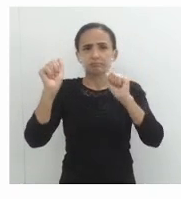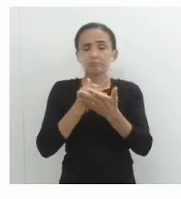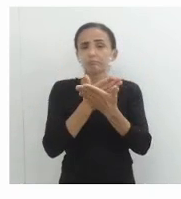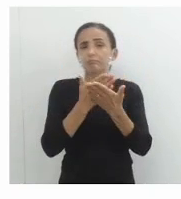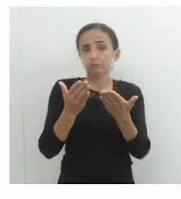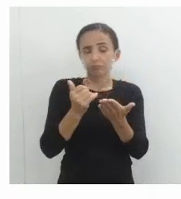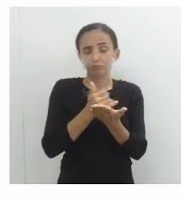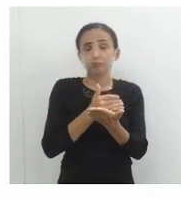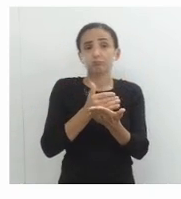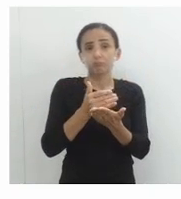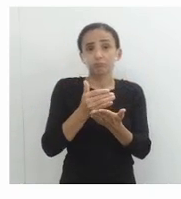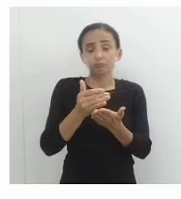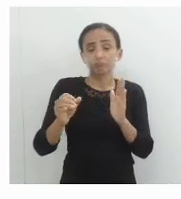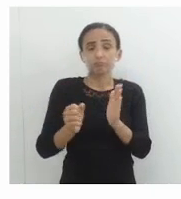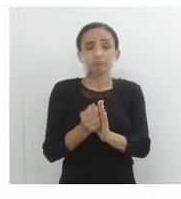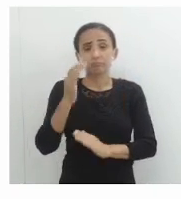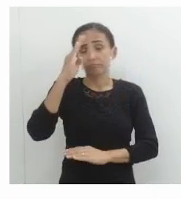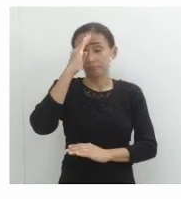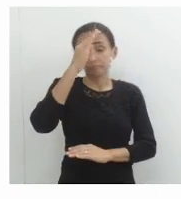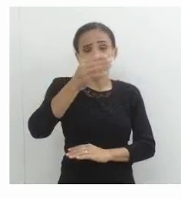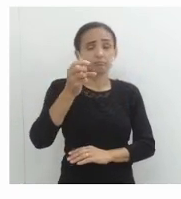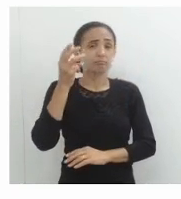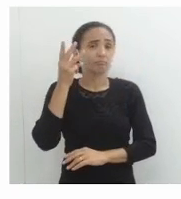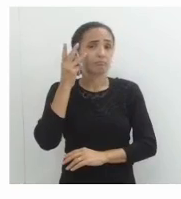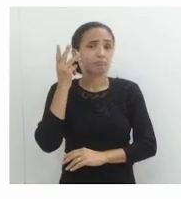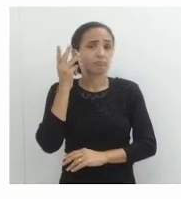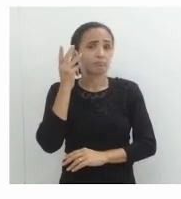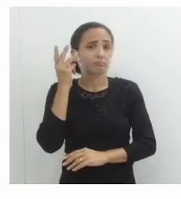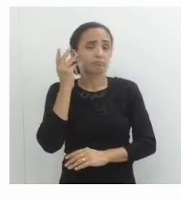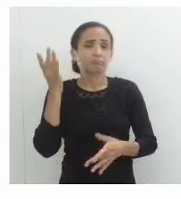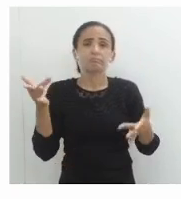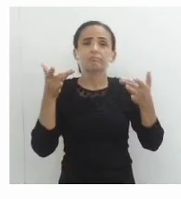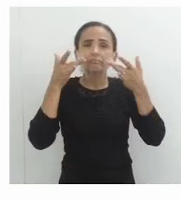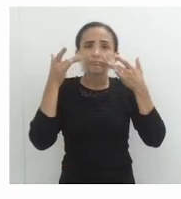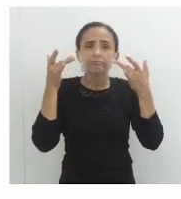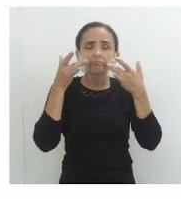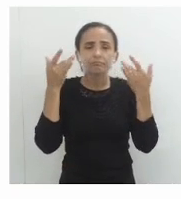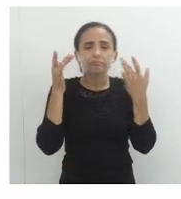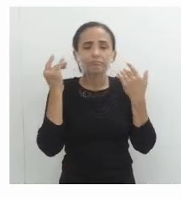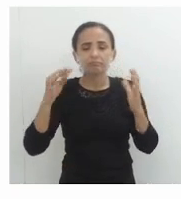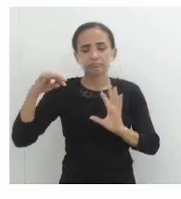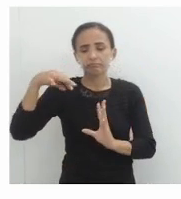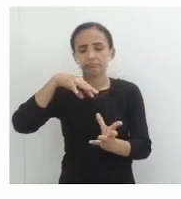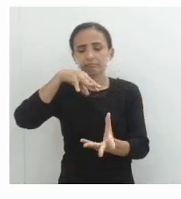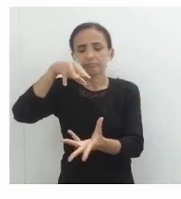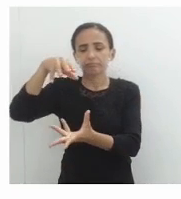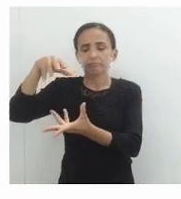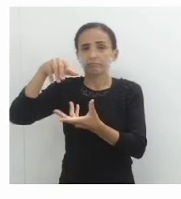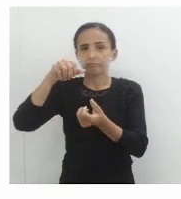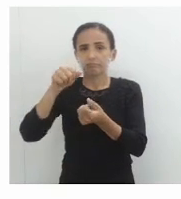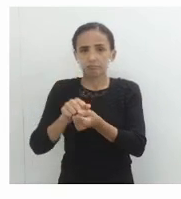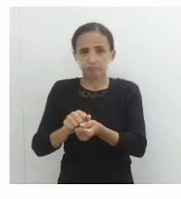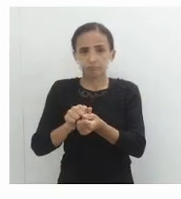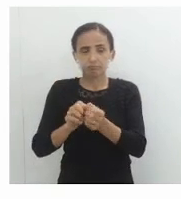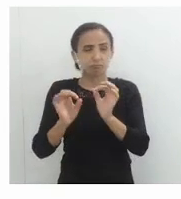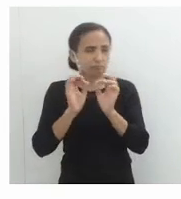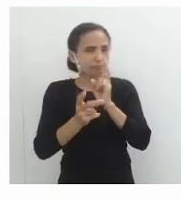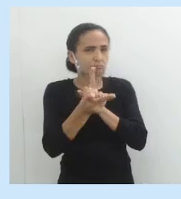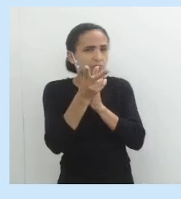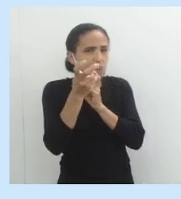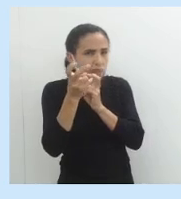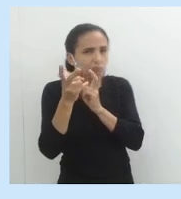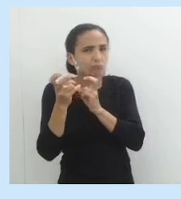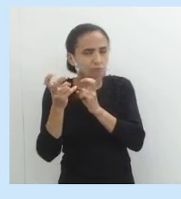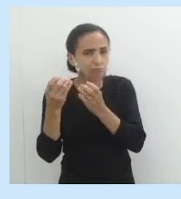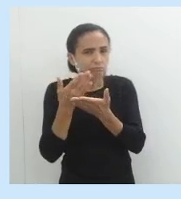foram inaugurados os principais museus, né, e teatros do mundo, como o Museu do Louvre em Paris, né, que